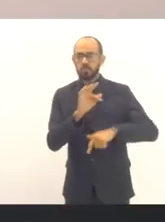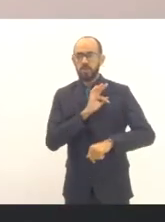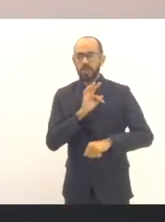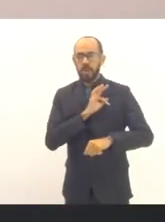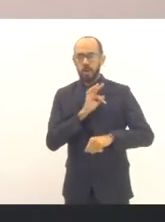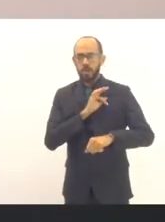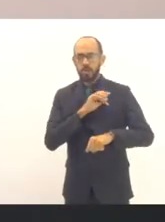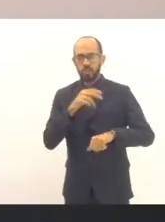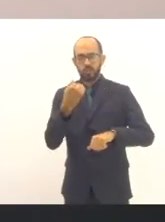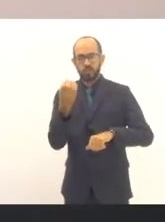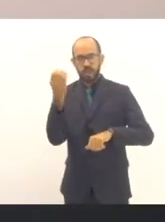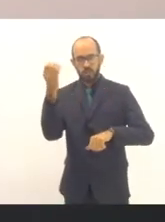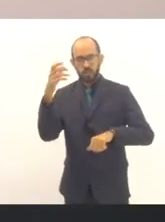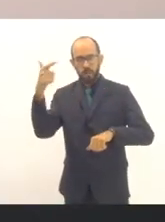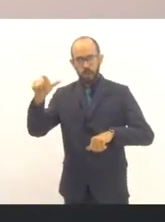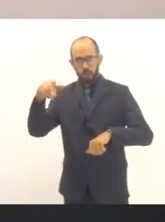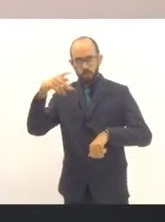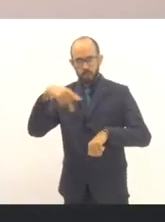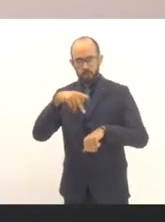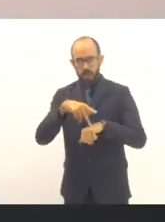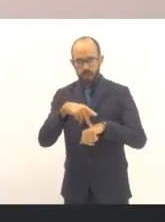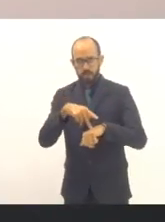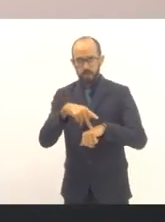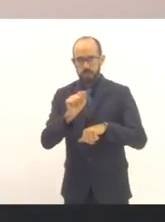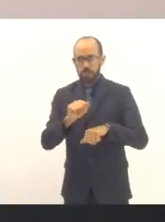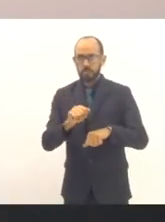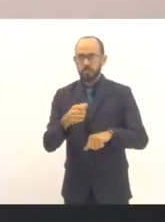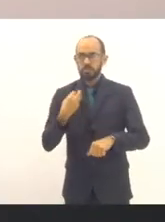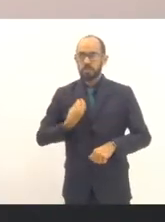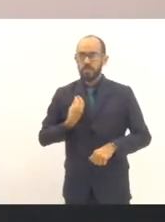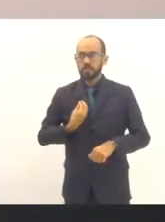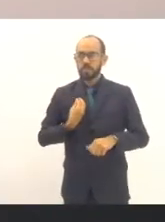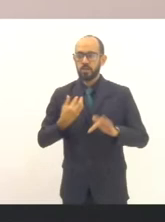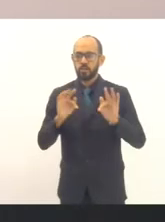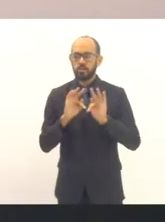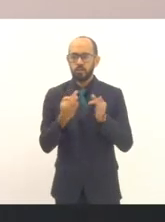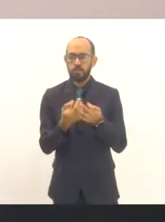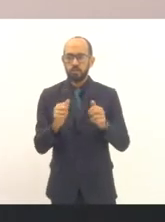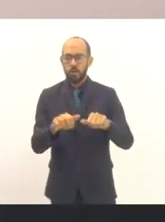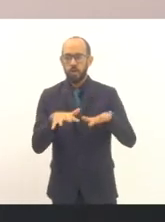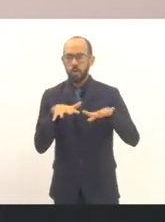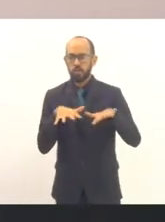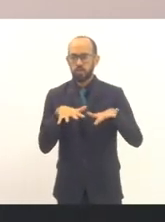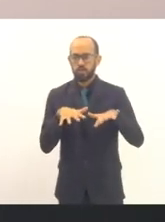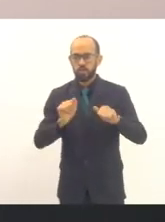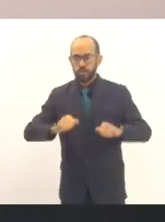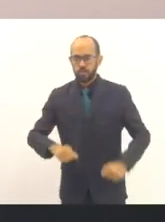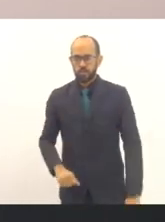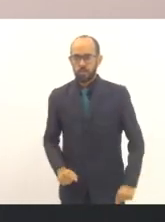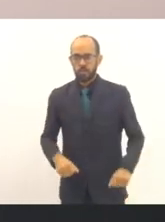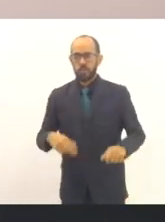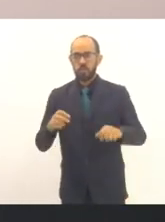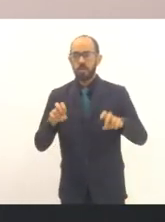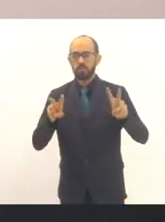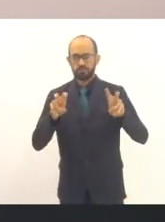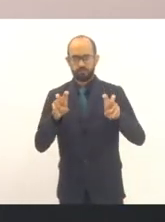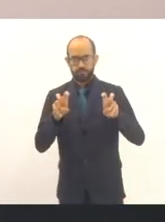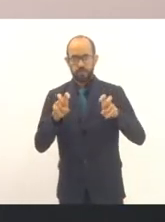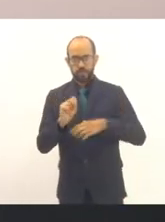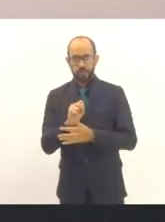encontra fora do Brasil participando do fórum que trata-se o tema de